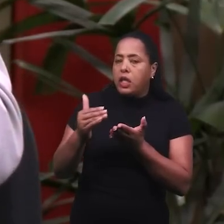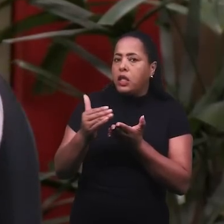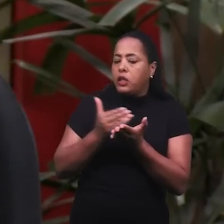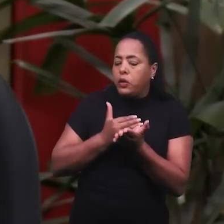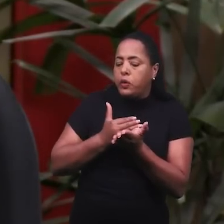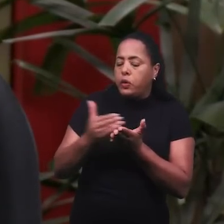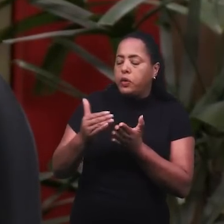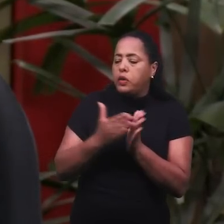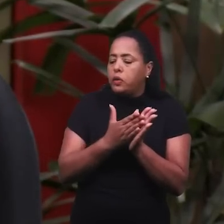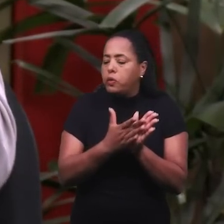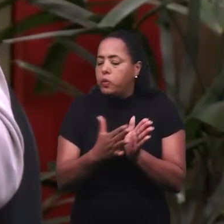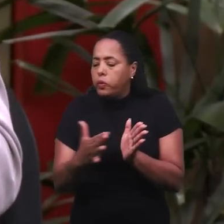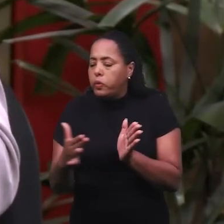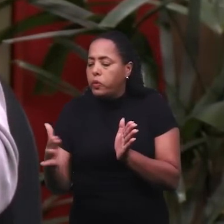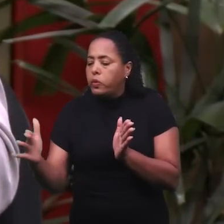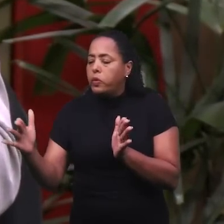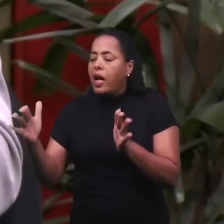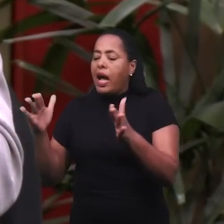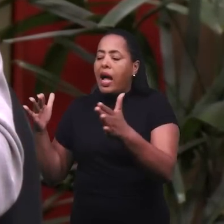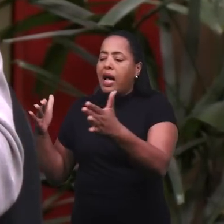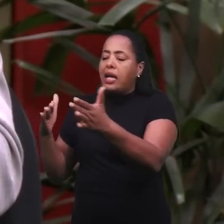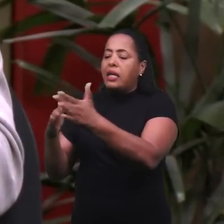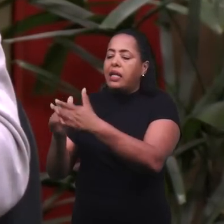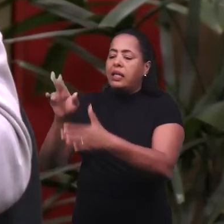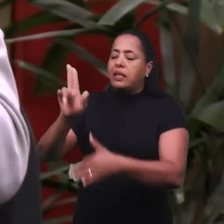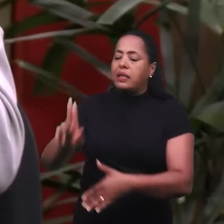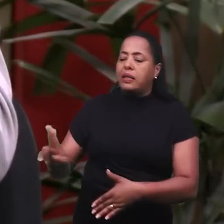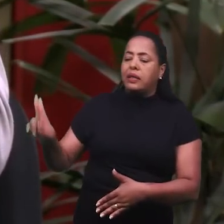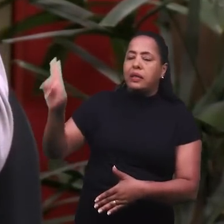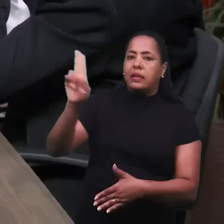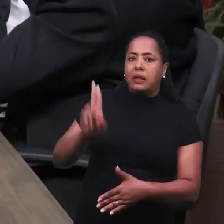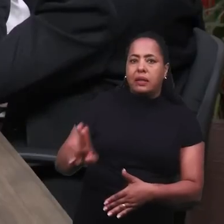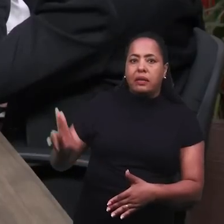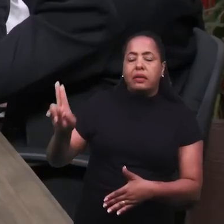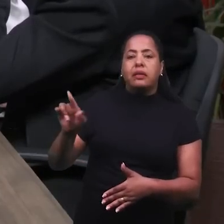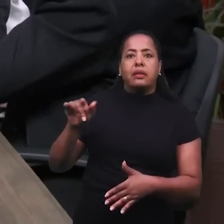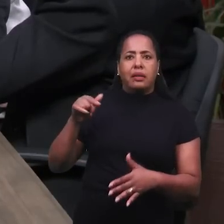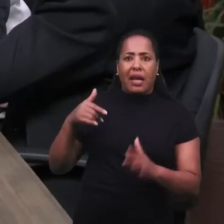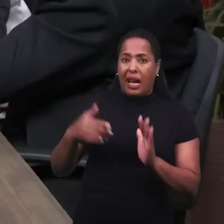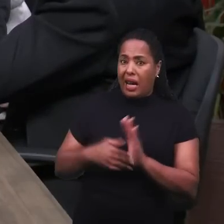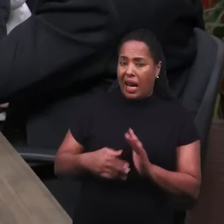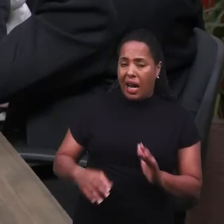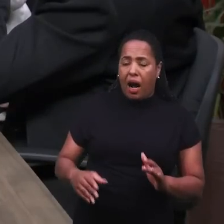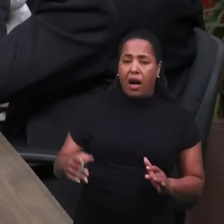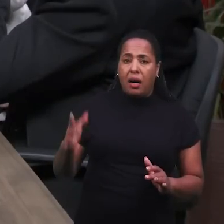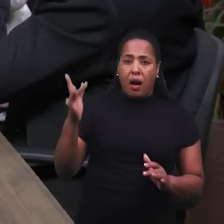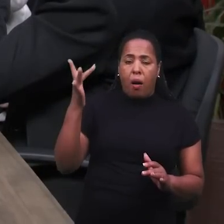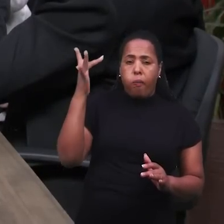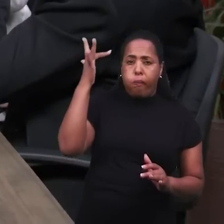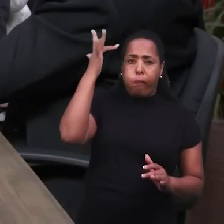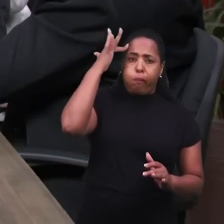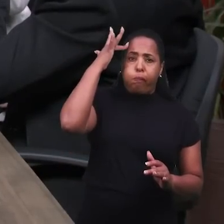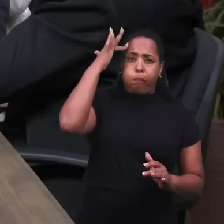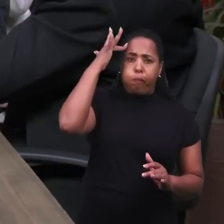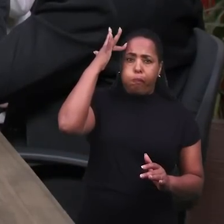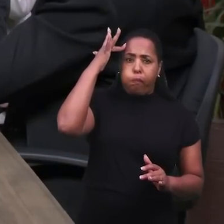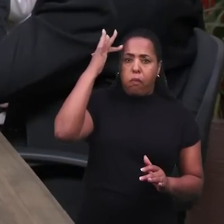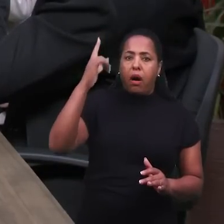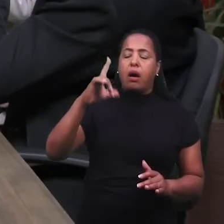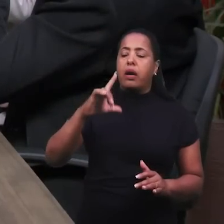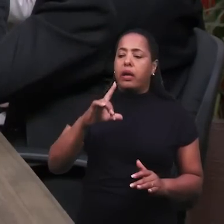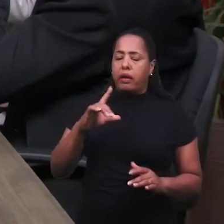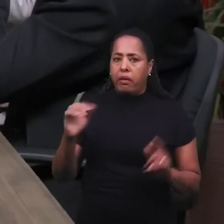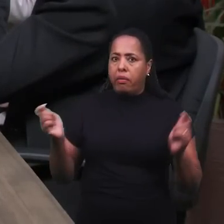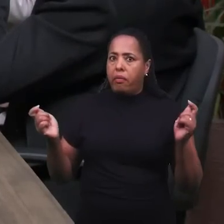escolar até a universidade, né? Até que ele tenha maturidade suficiente e possa se enquadrar